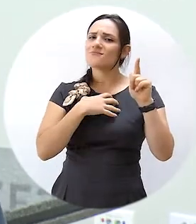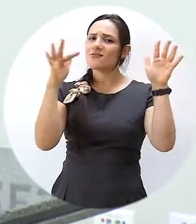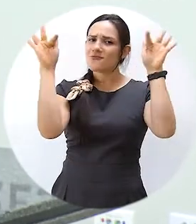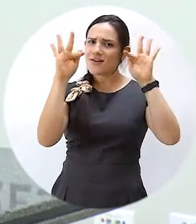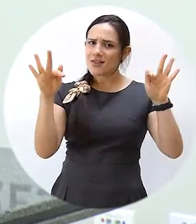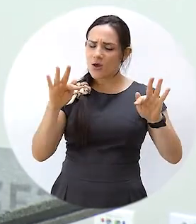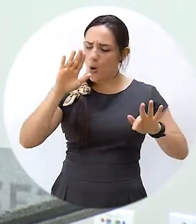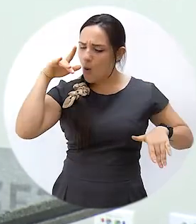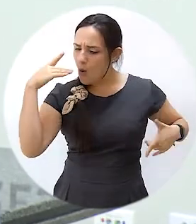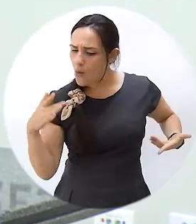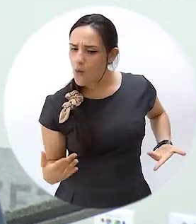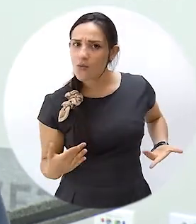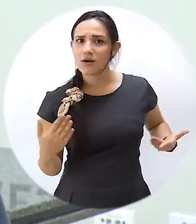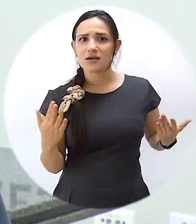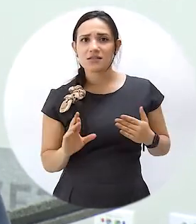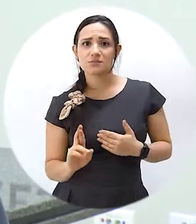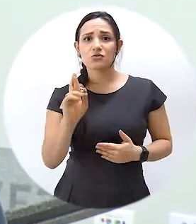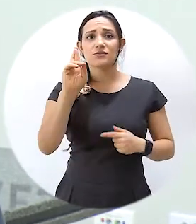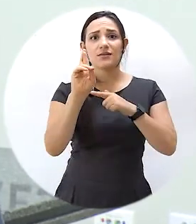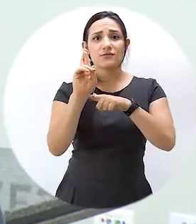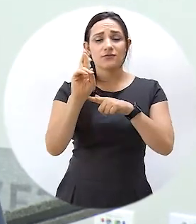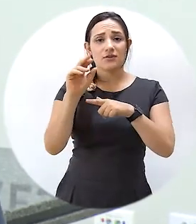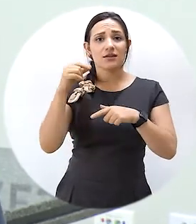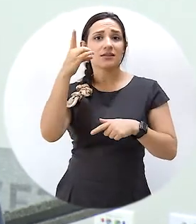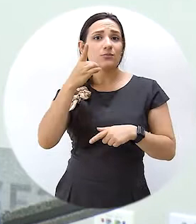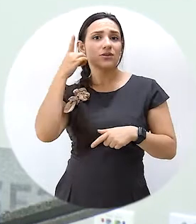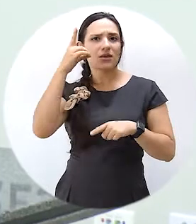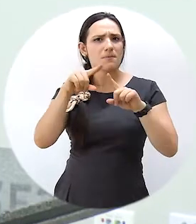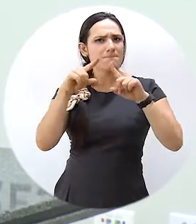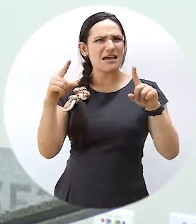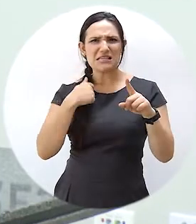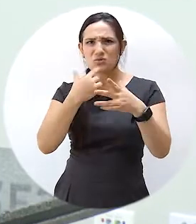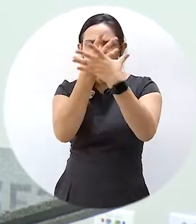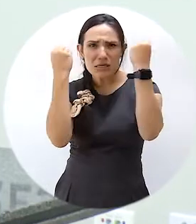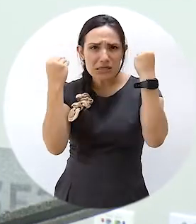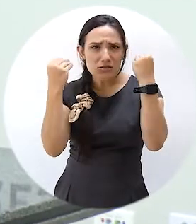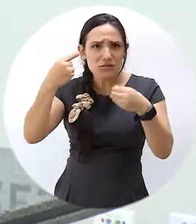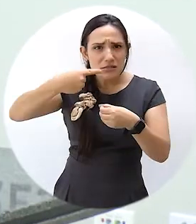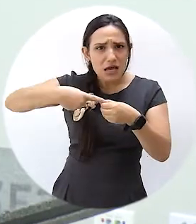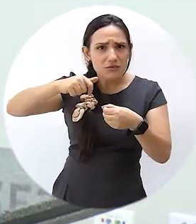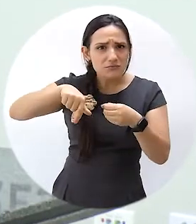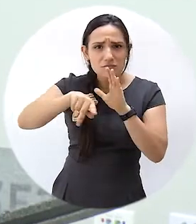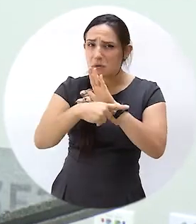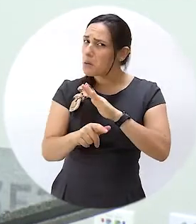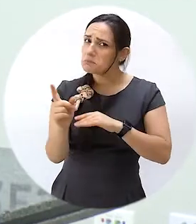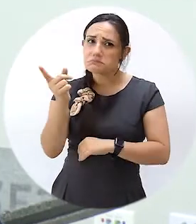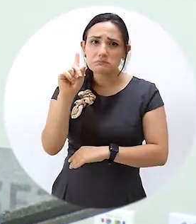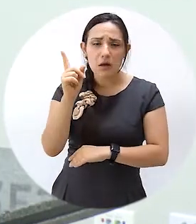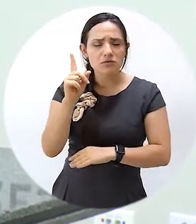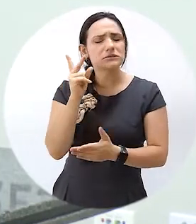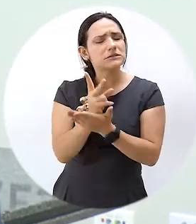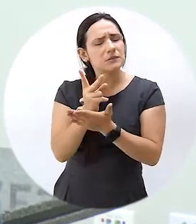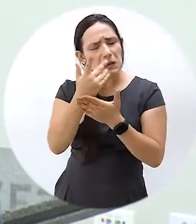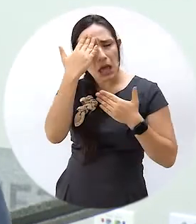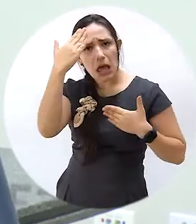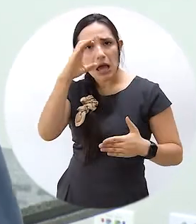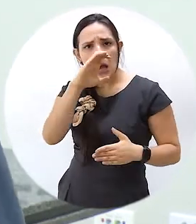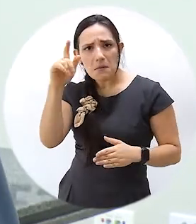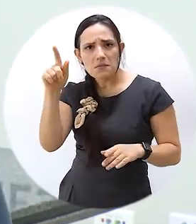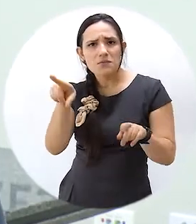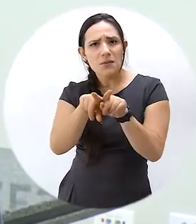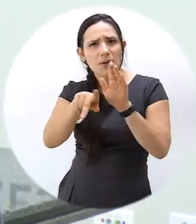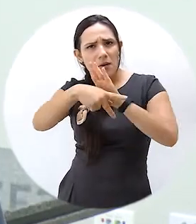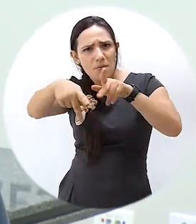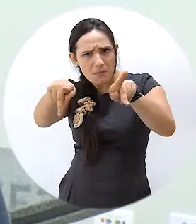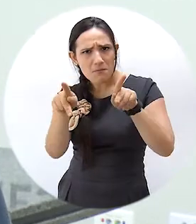feliz e honrado e hoje estar no Parlamento Estadual mas nunca esquecendo das minhas raízes sempre grato a